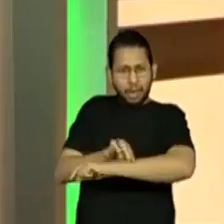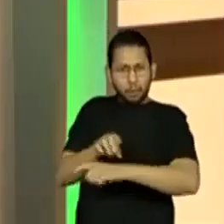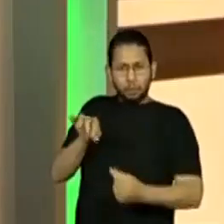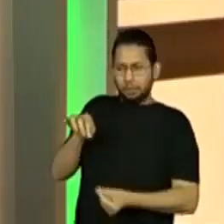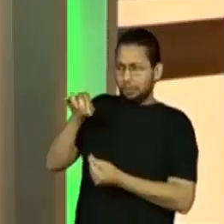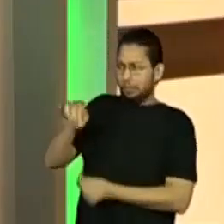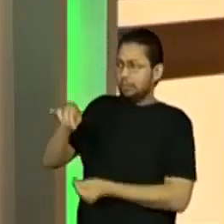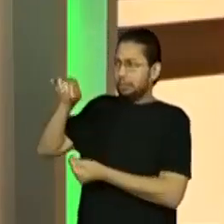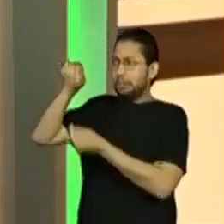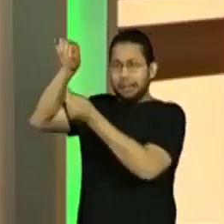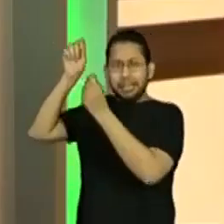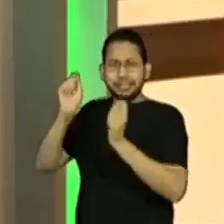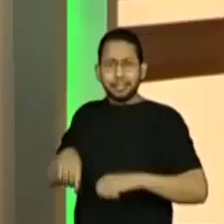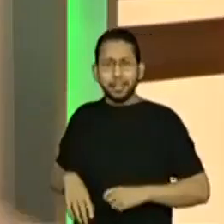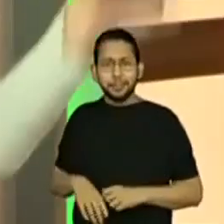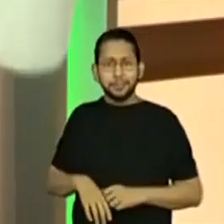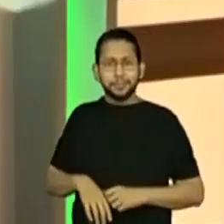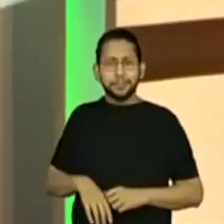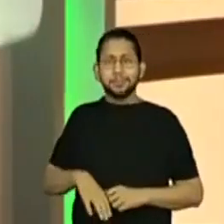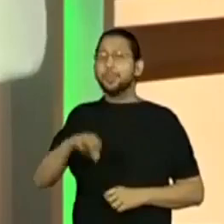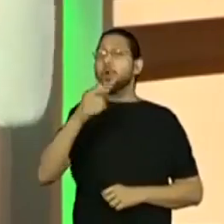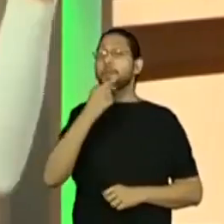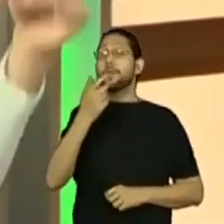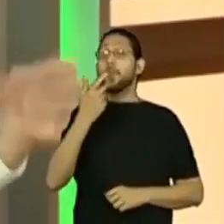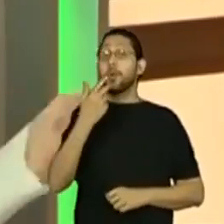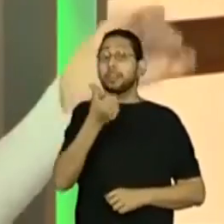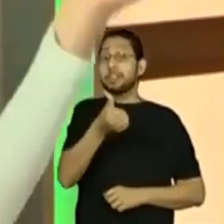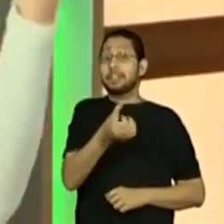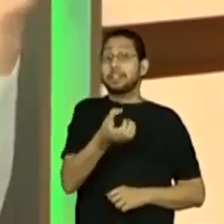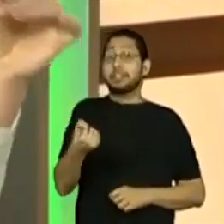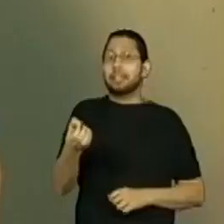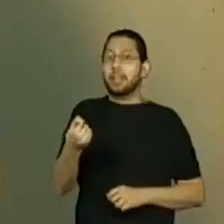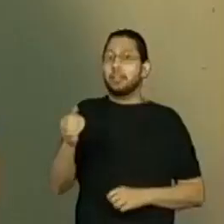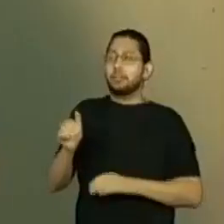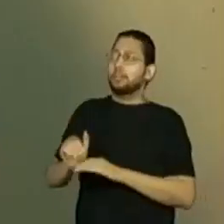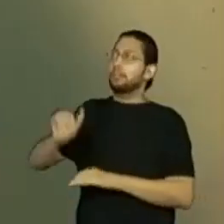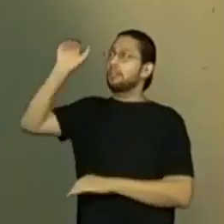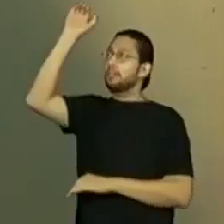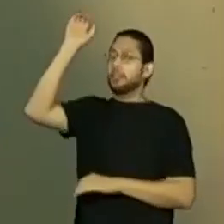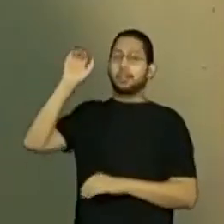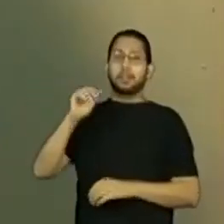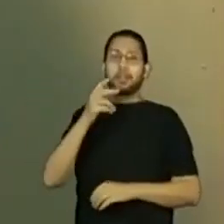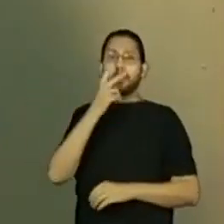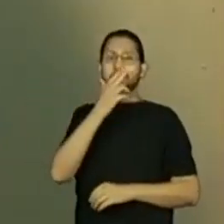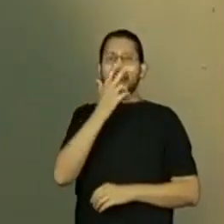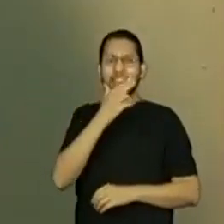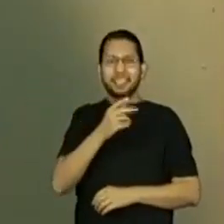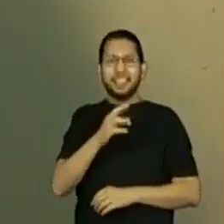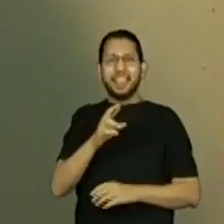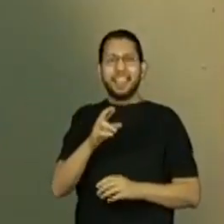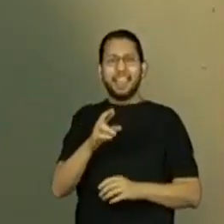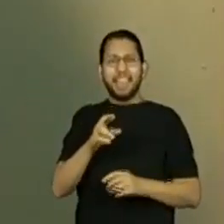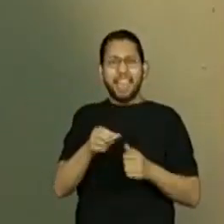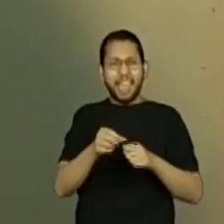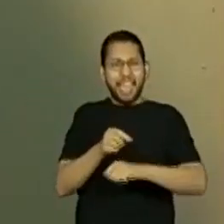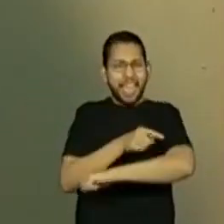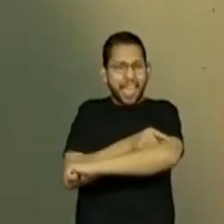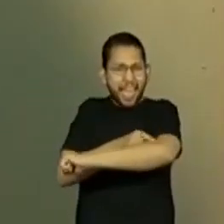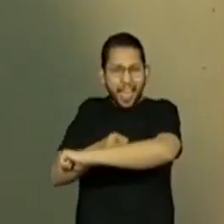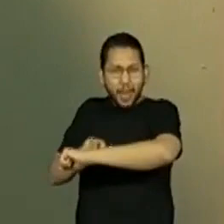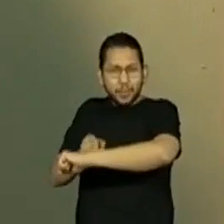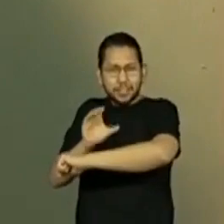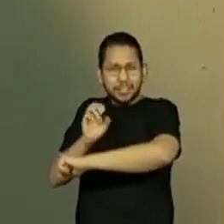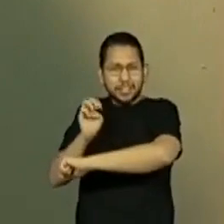600 metros. Imagina ter que colocar uma régua em cima da outra para medir isso. Uma régua de centímetros até chegar em